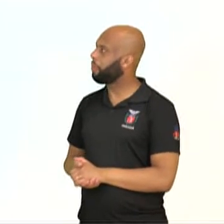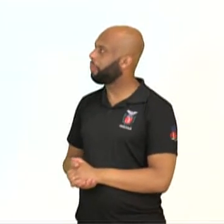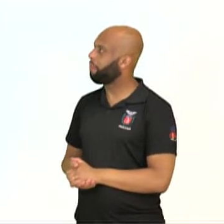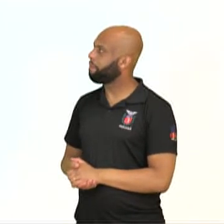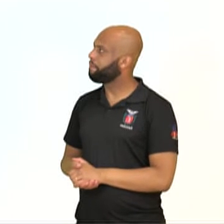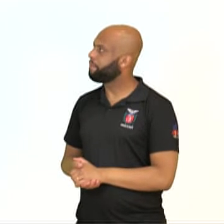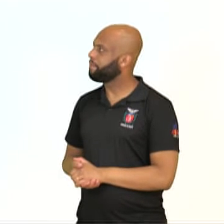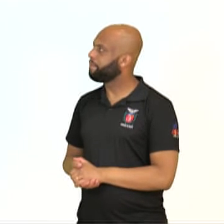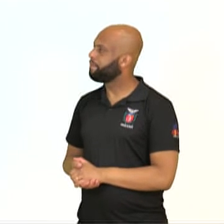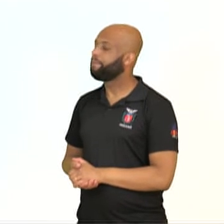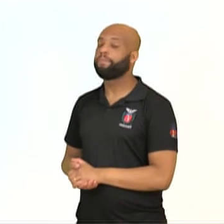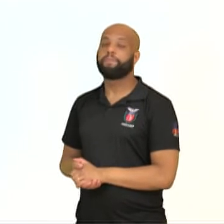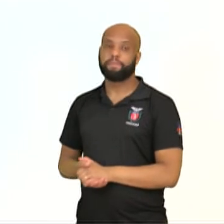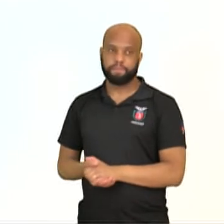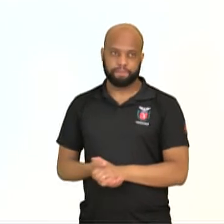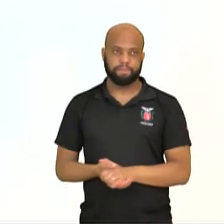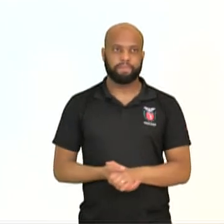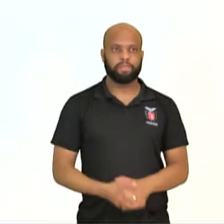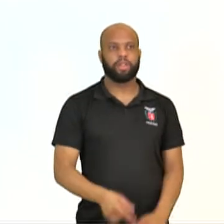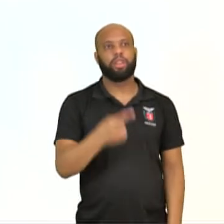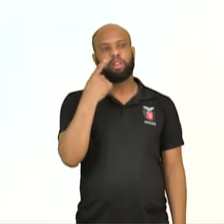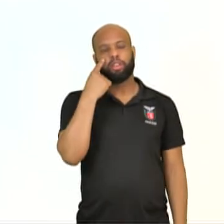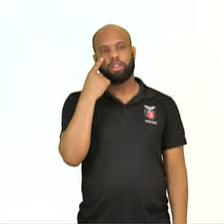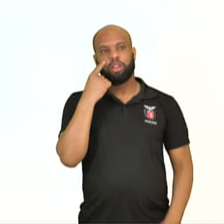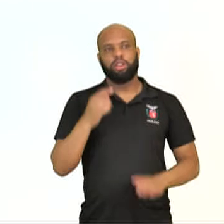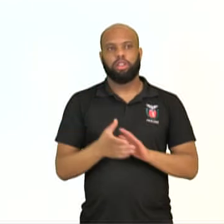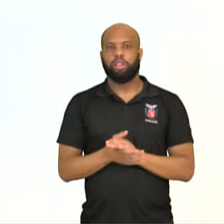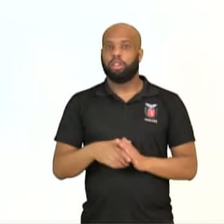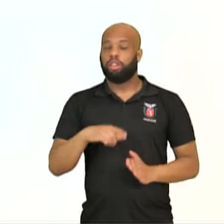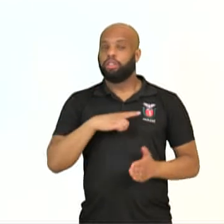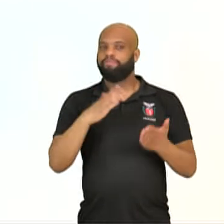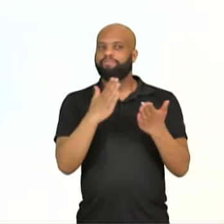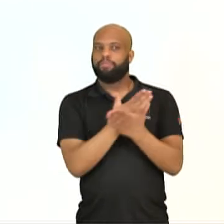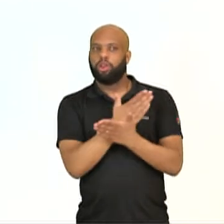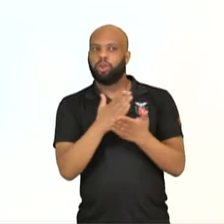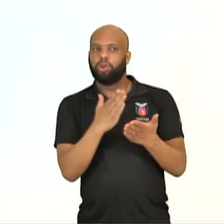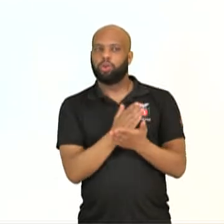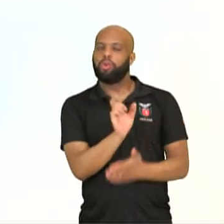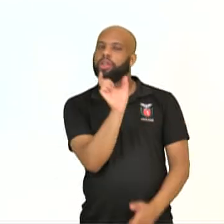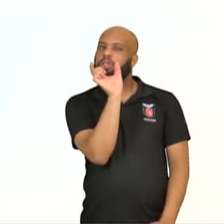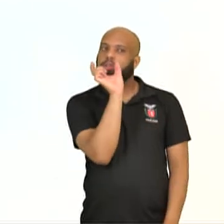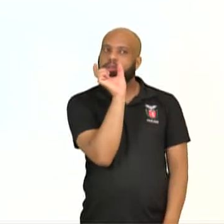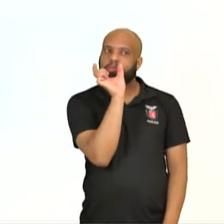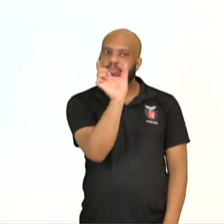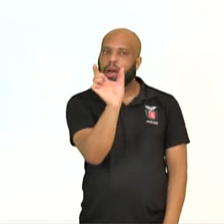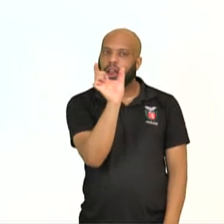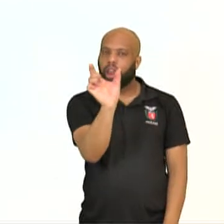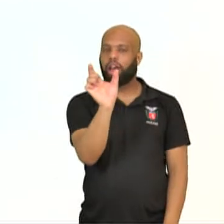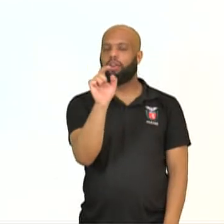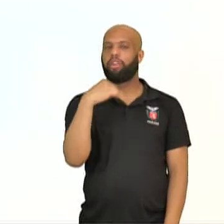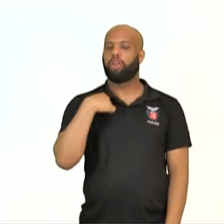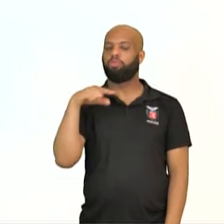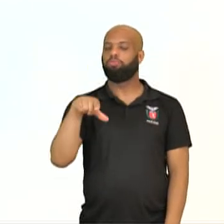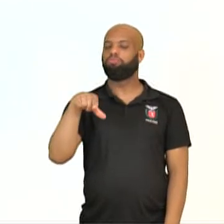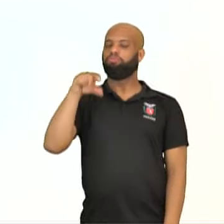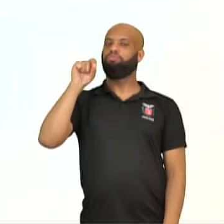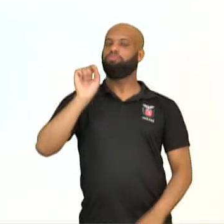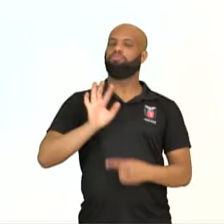cara. Observem aqui alguns destaques, algumas palavras que